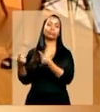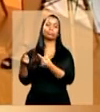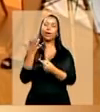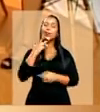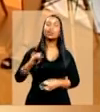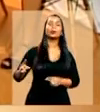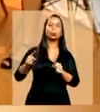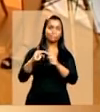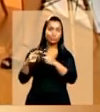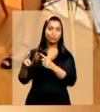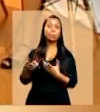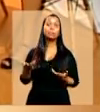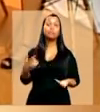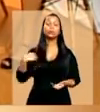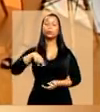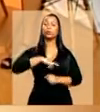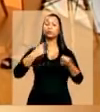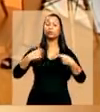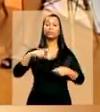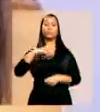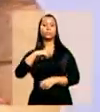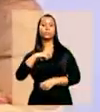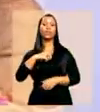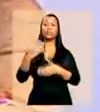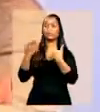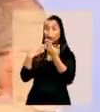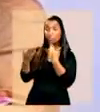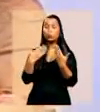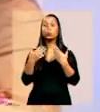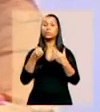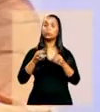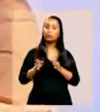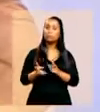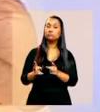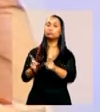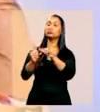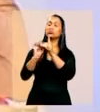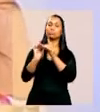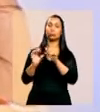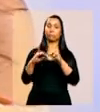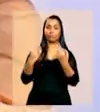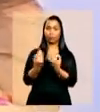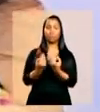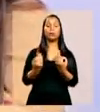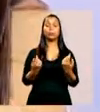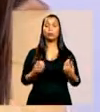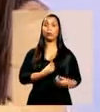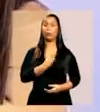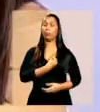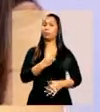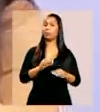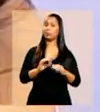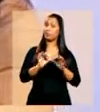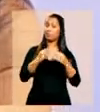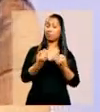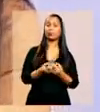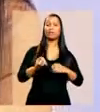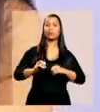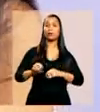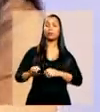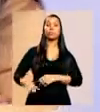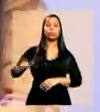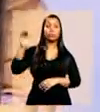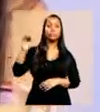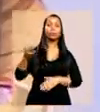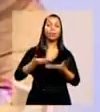educação da criança. Está alinhado, isso, né? A gente precisa ter essa comunicação bem alinhadinha com a família. Então, a presença da família na educação